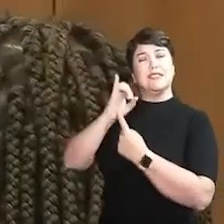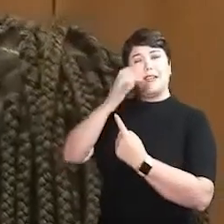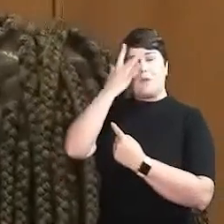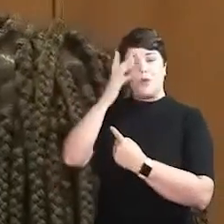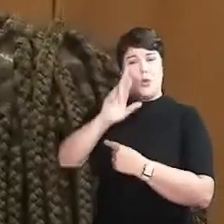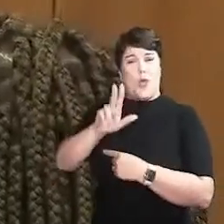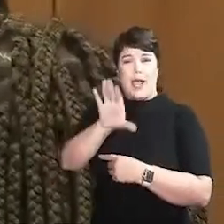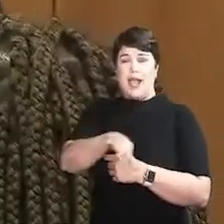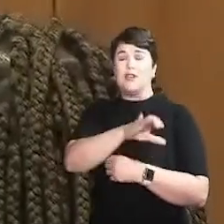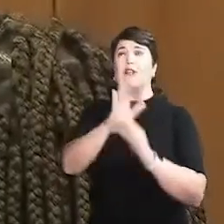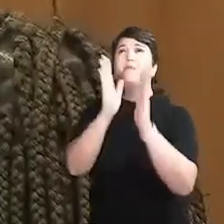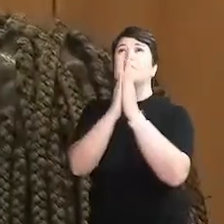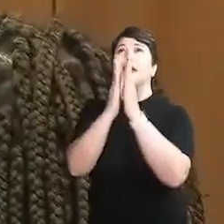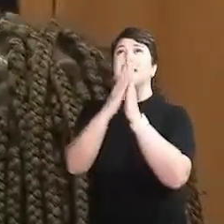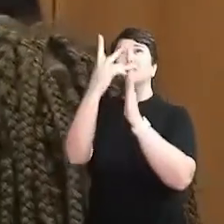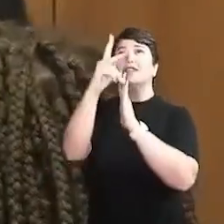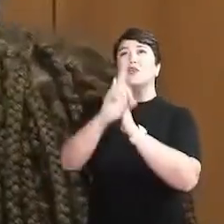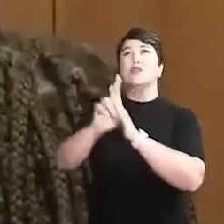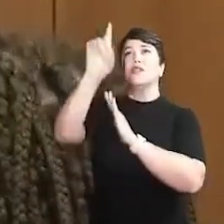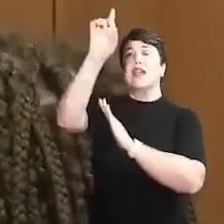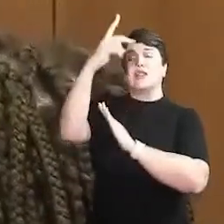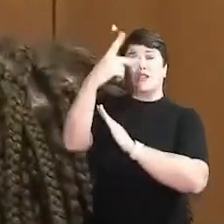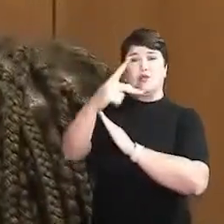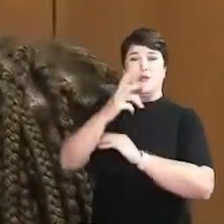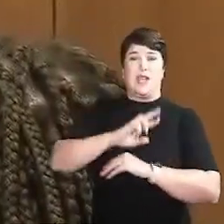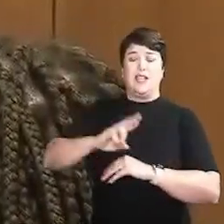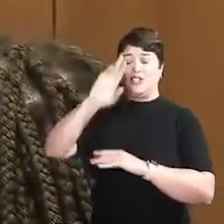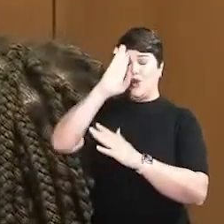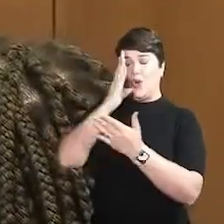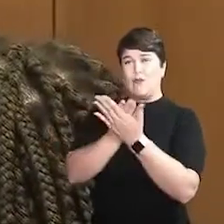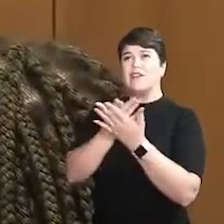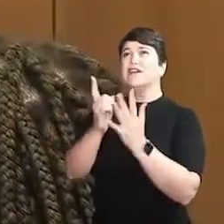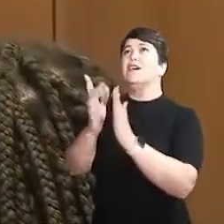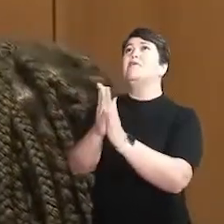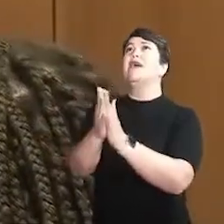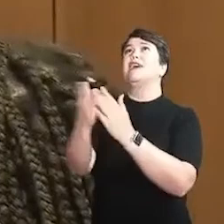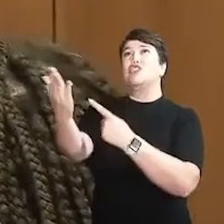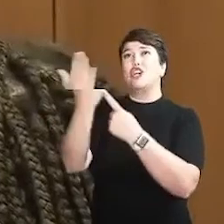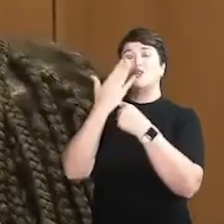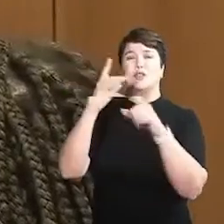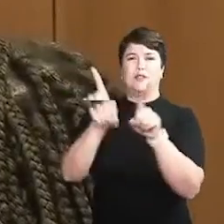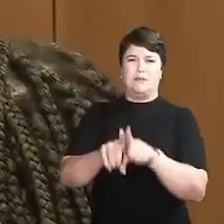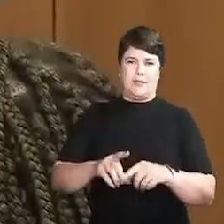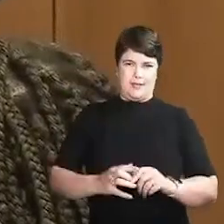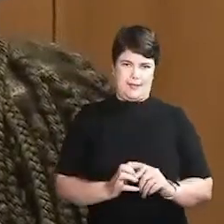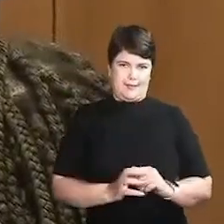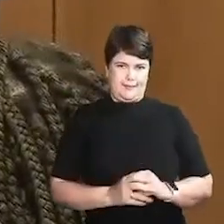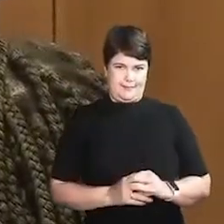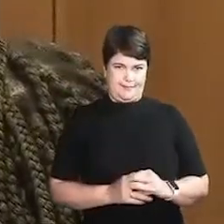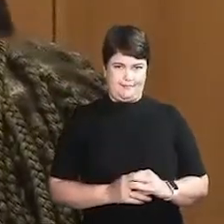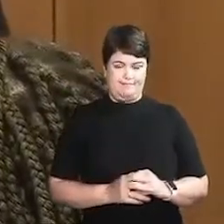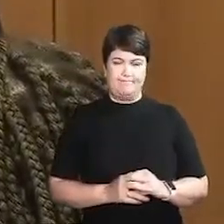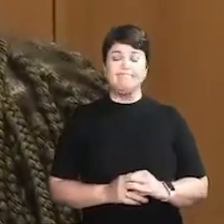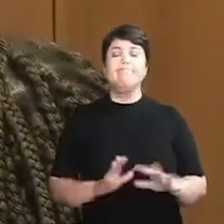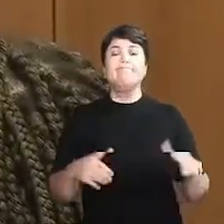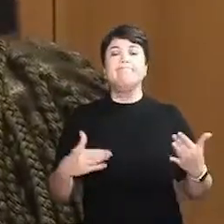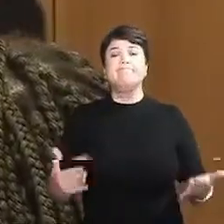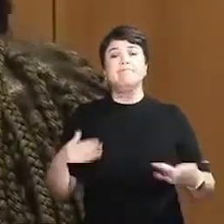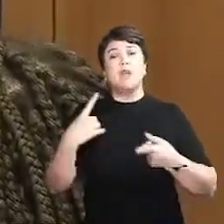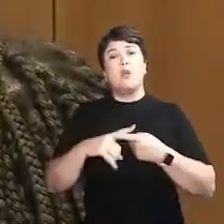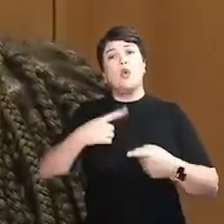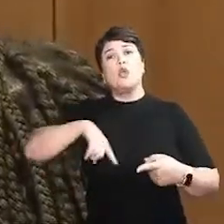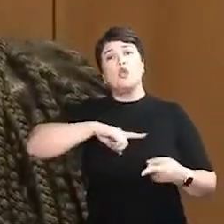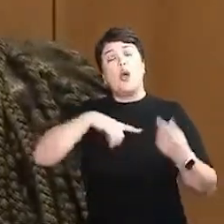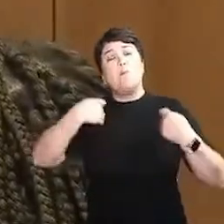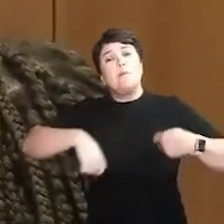também orem pro Deus da sua convicção religiosa Ora por que nós precisamos